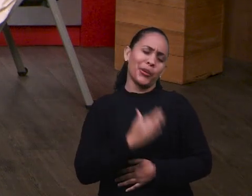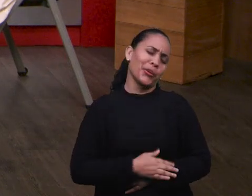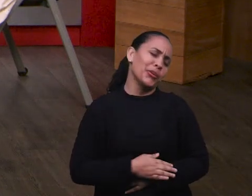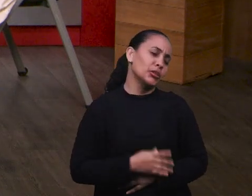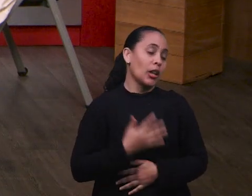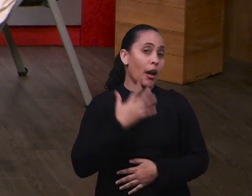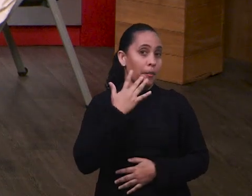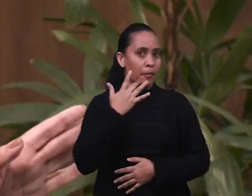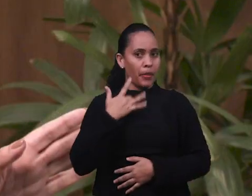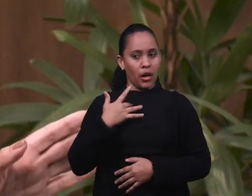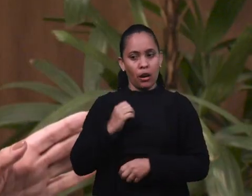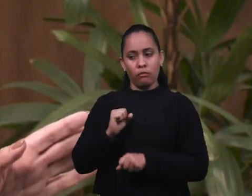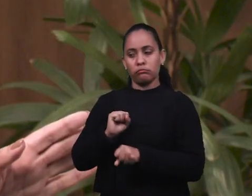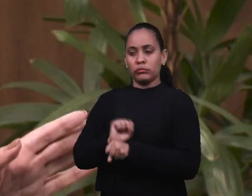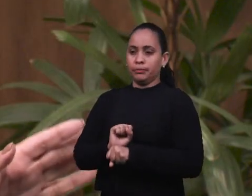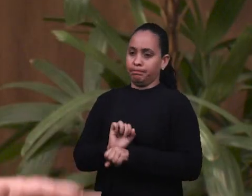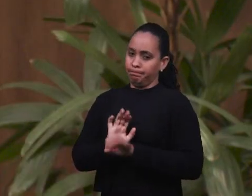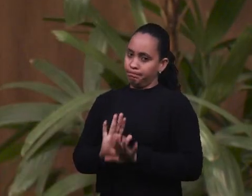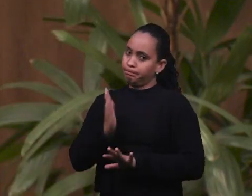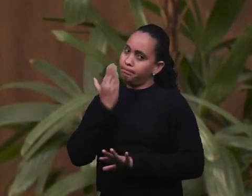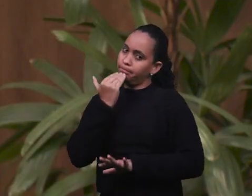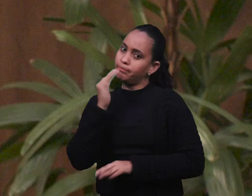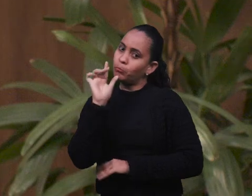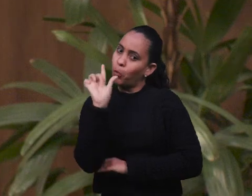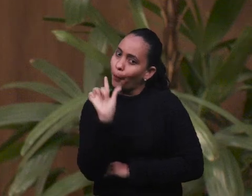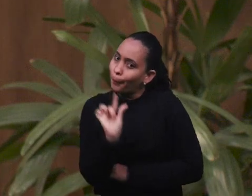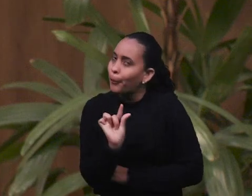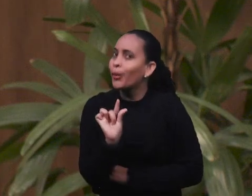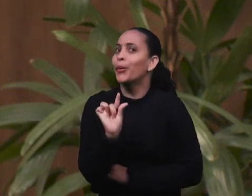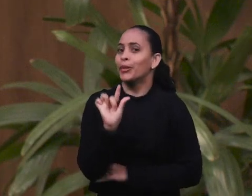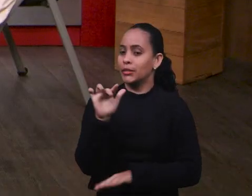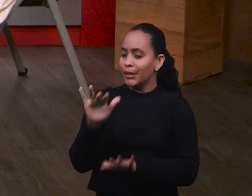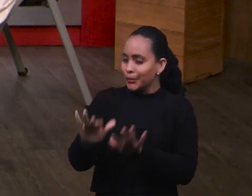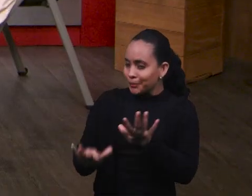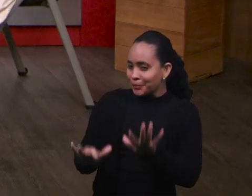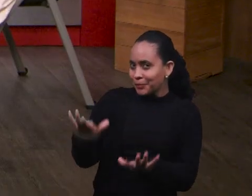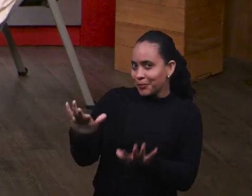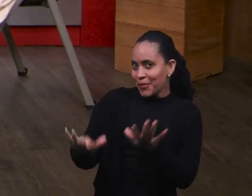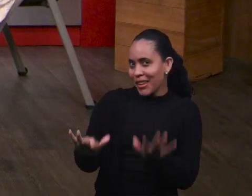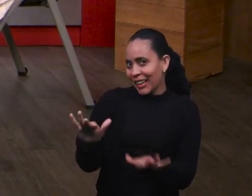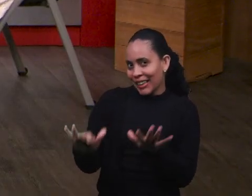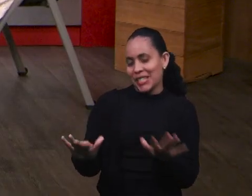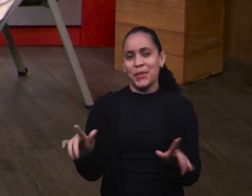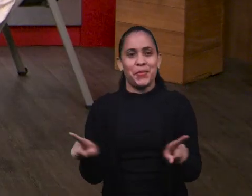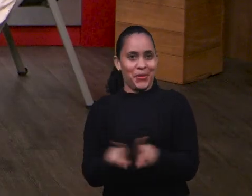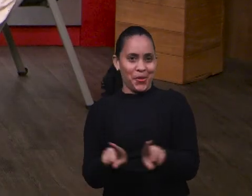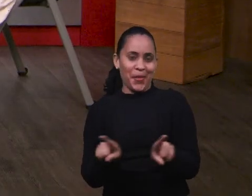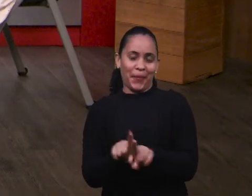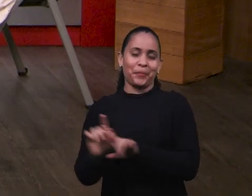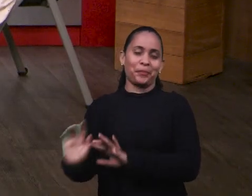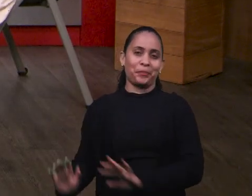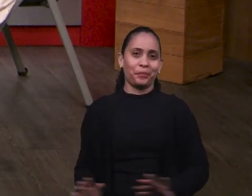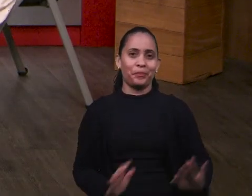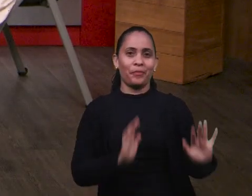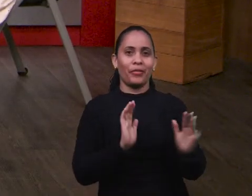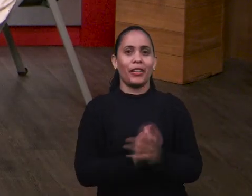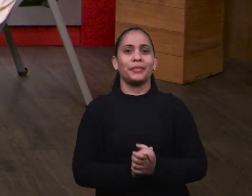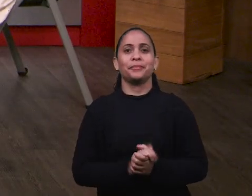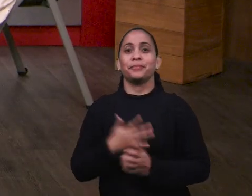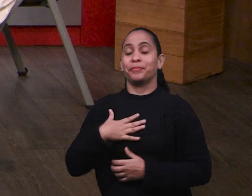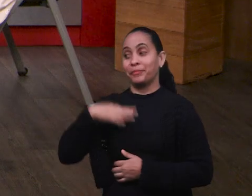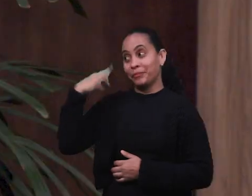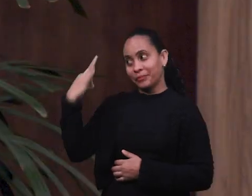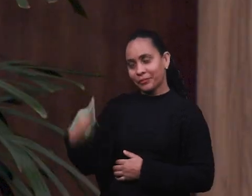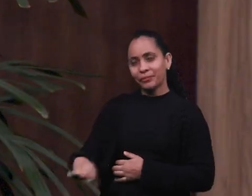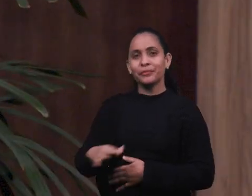demais hoje, amanhã vou dar uma segurada, né? É isso que a gente quer. O equilíbrio, né? Tem que ter sempre o equilíbrio. Sempre.